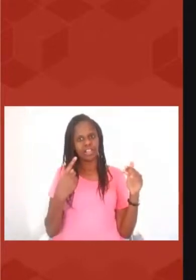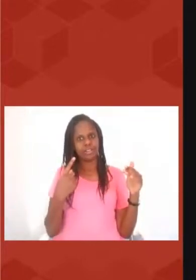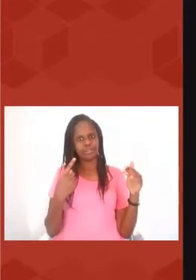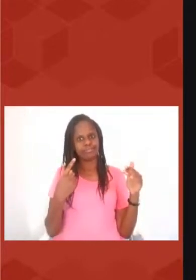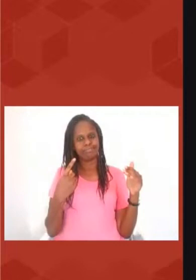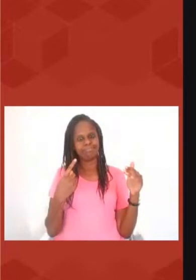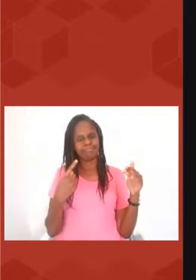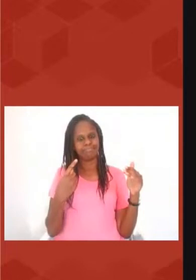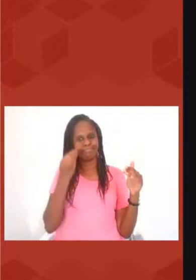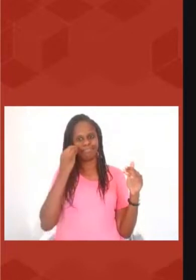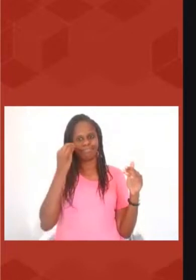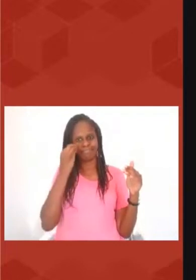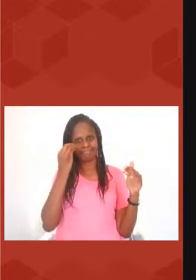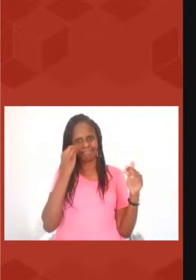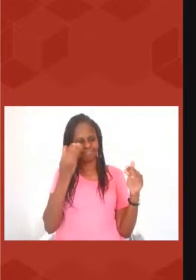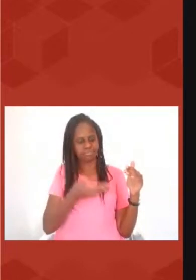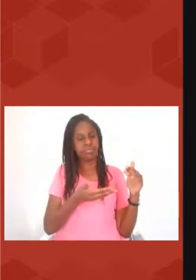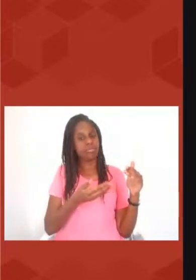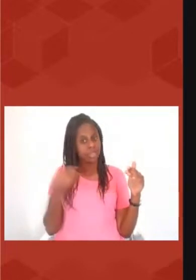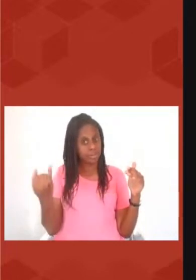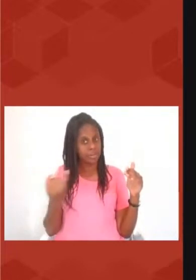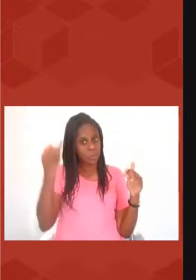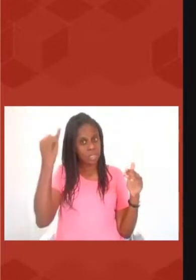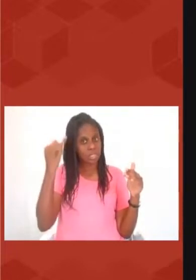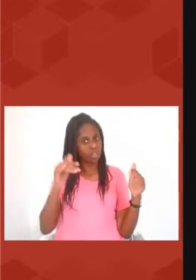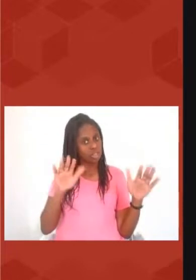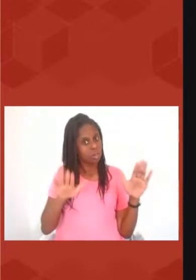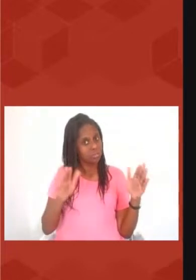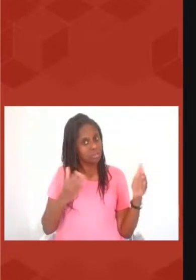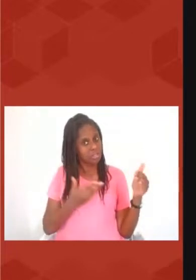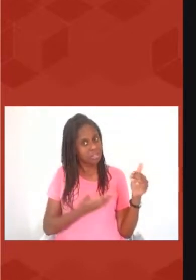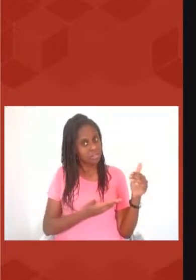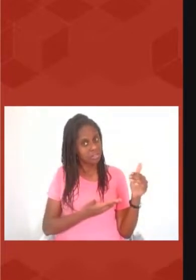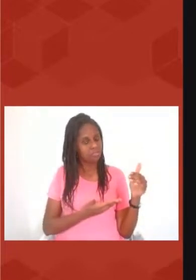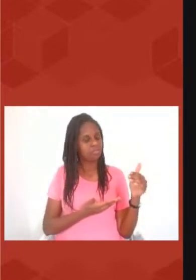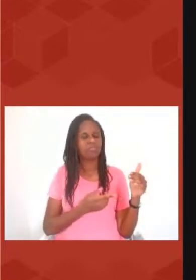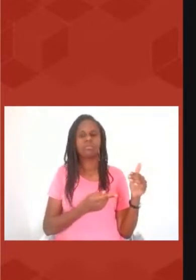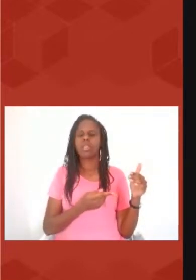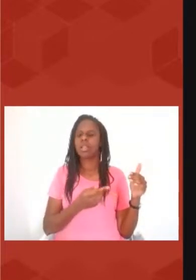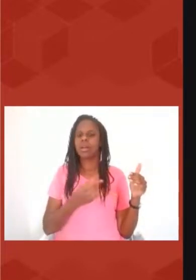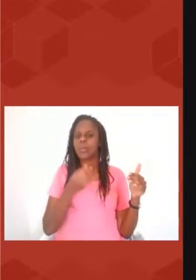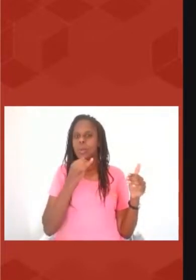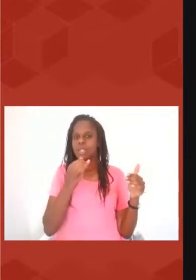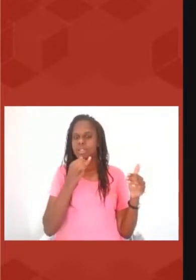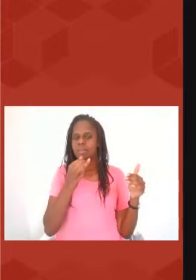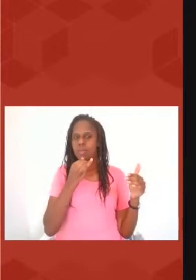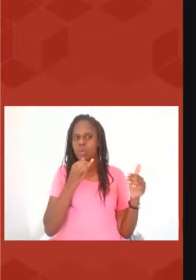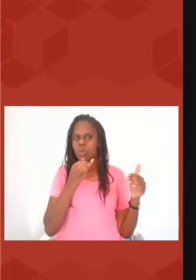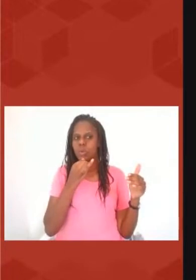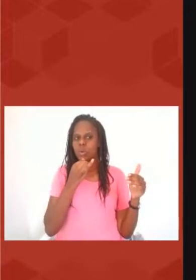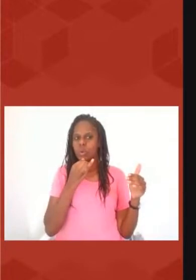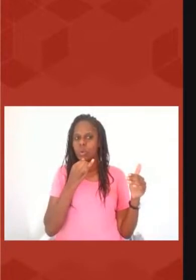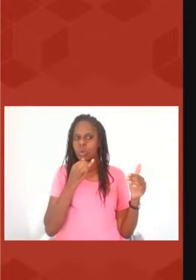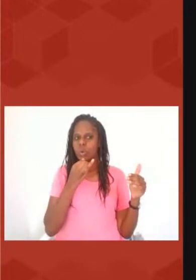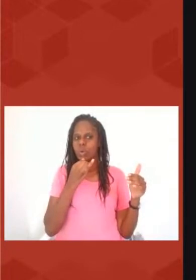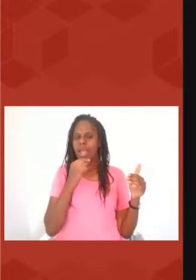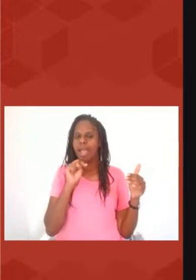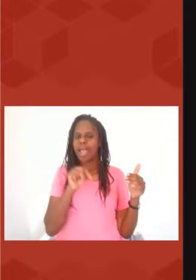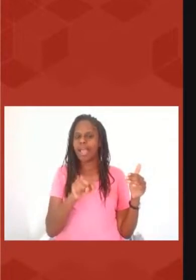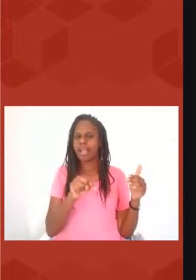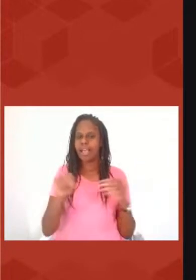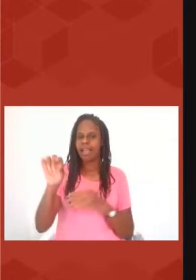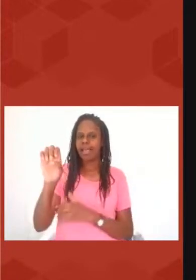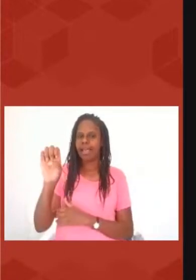que talvez seja importante, né? O efeito do humor causado na associação do título, que é a